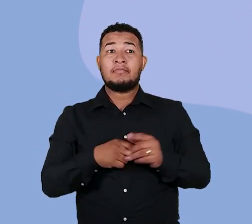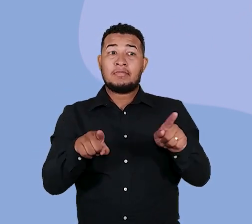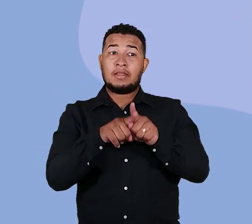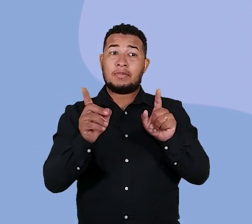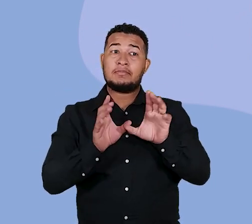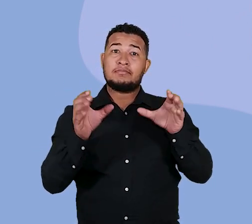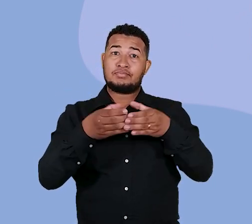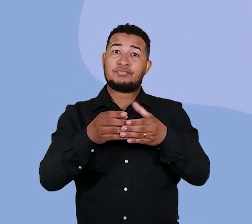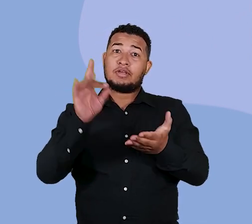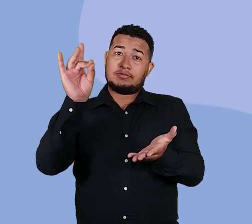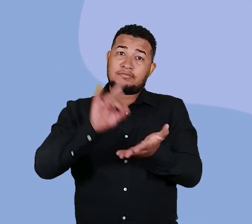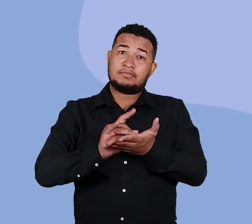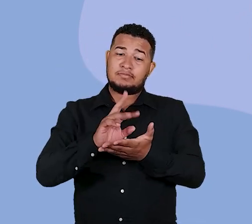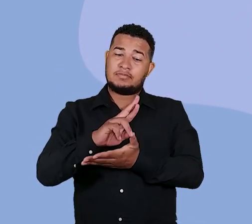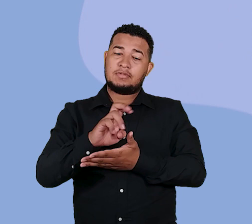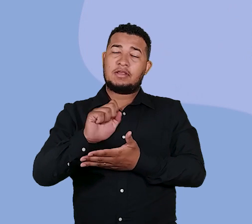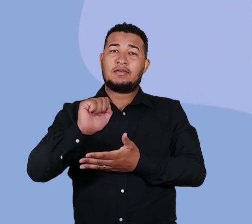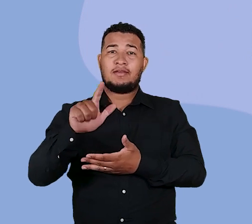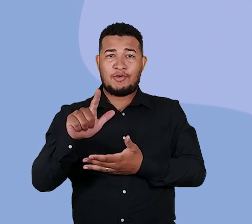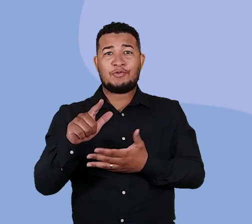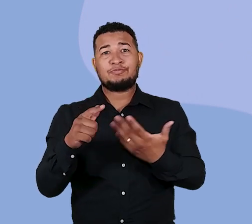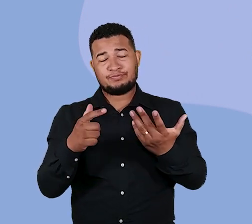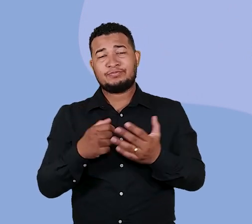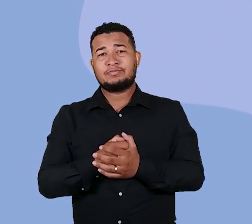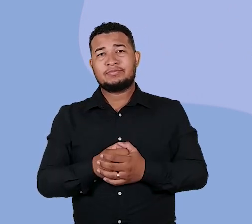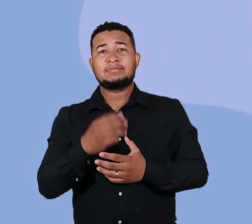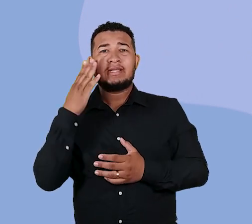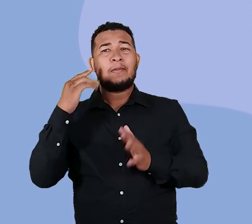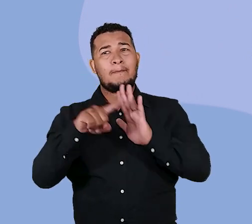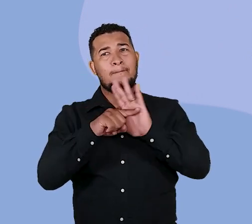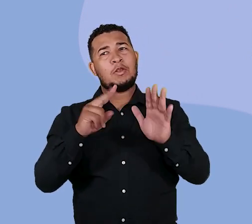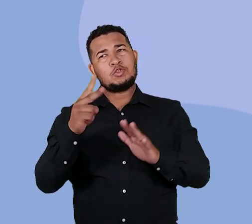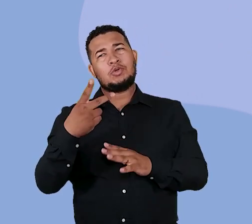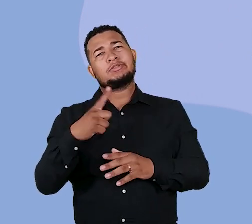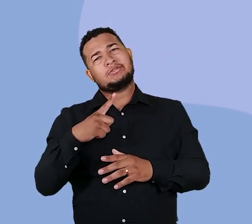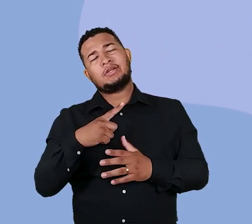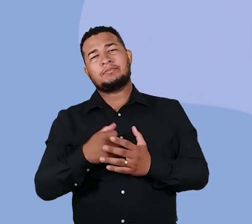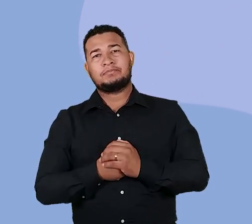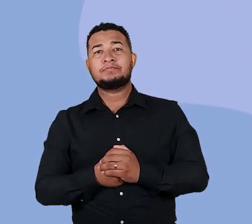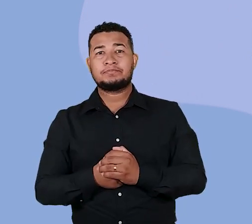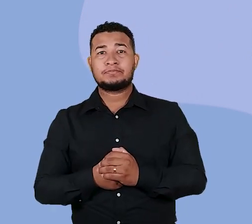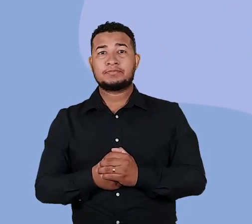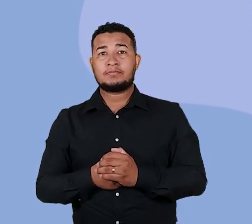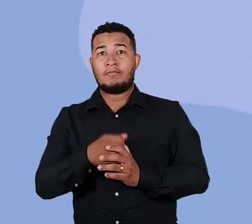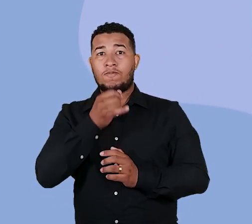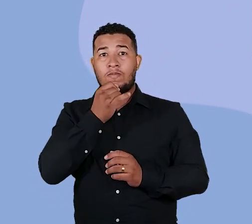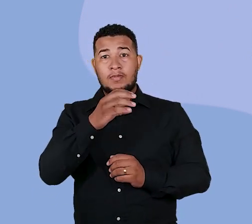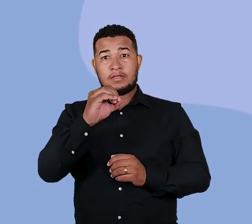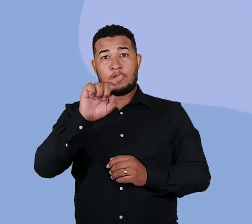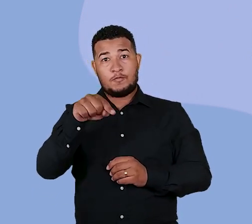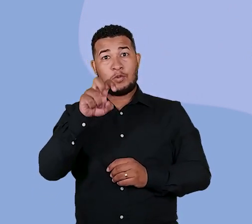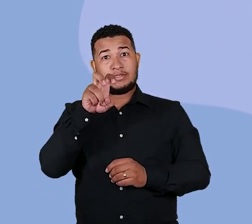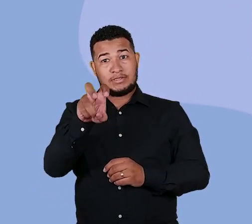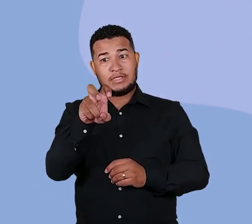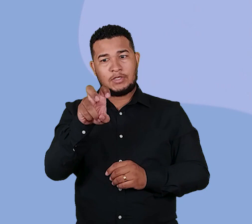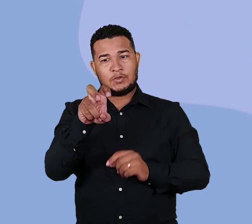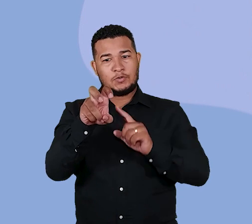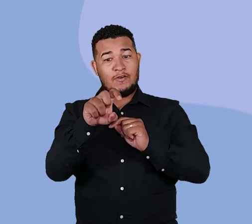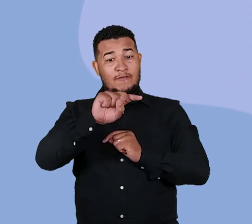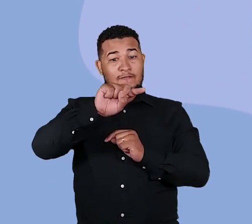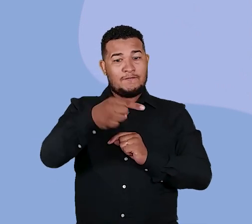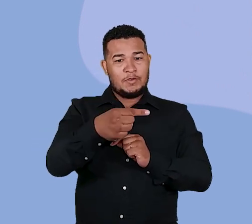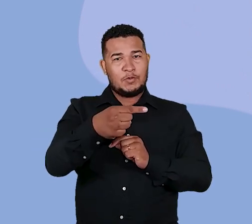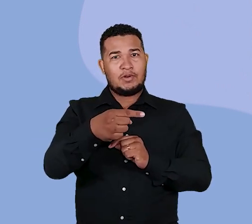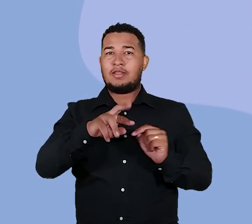que pertence ao real, por quê? Menos 2 existe, né, gente? O 0,5, por ter vírgula,